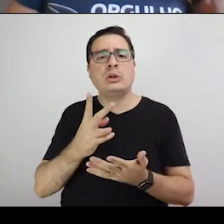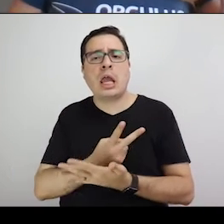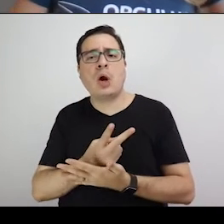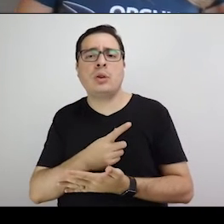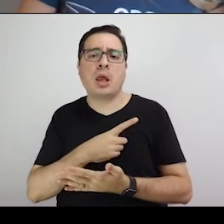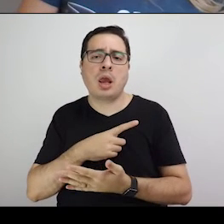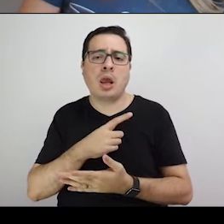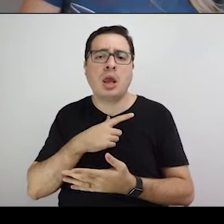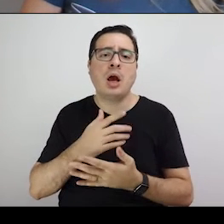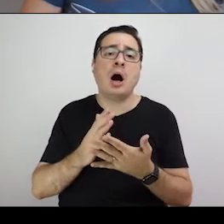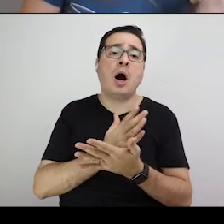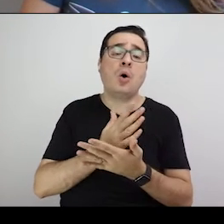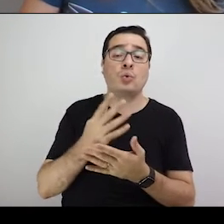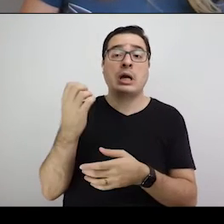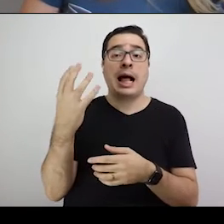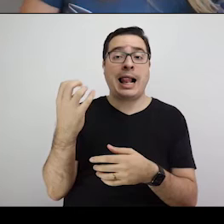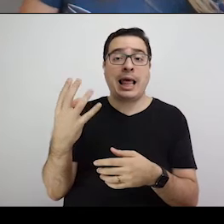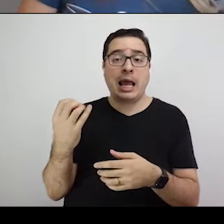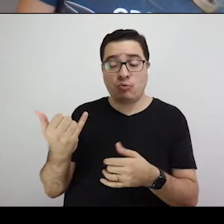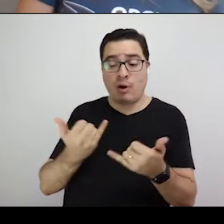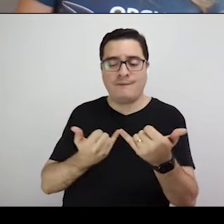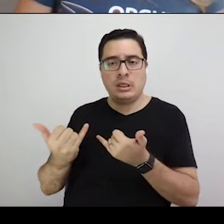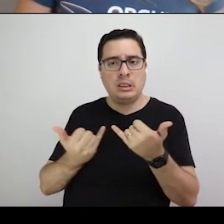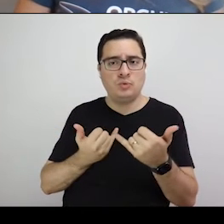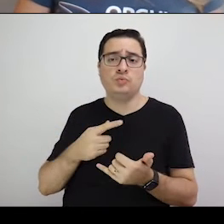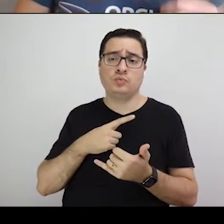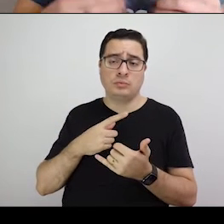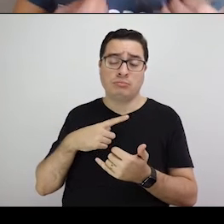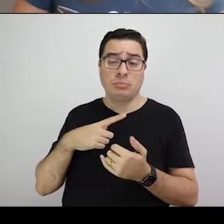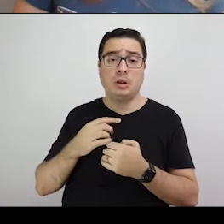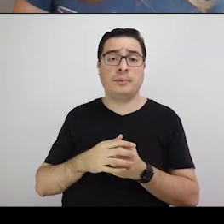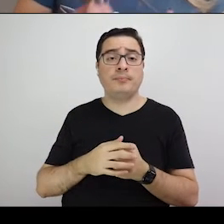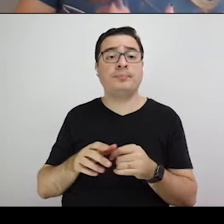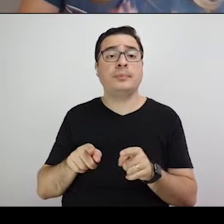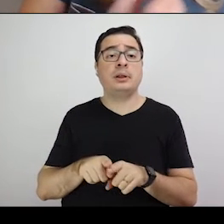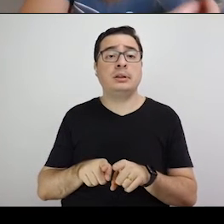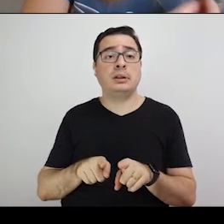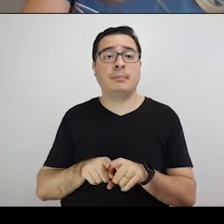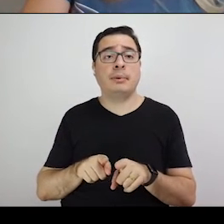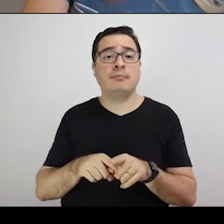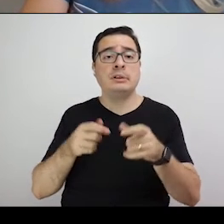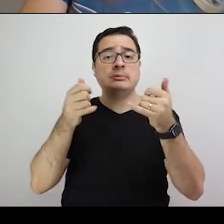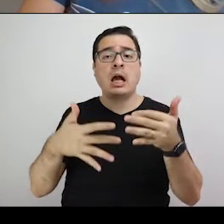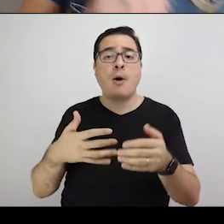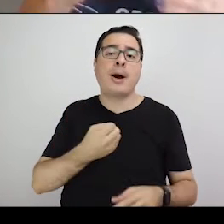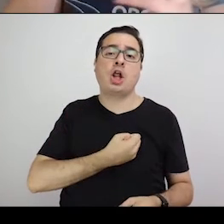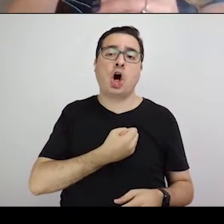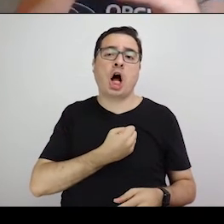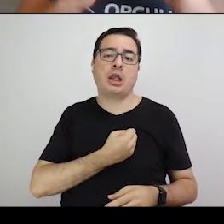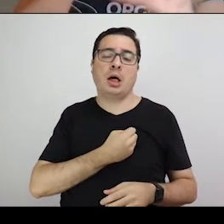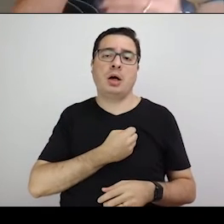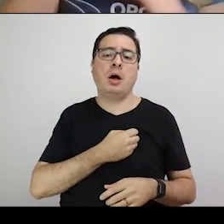existem, alguns alertas, né, avisos, e vai também dizer uma nota, né, em